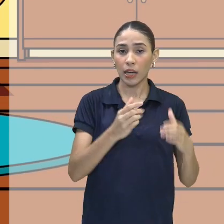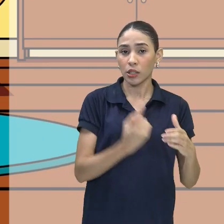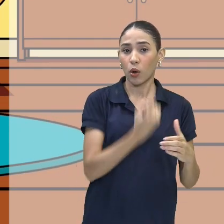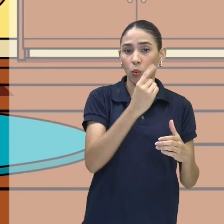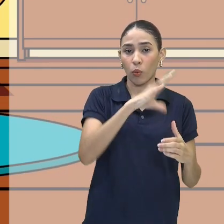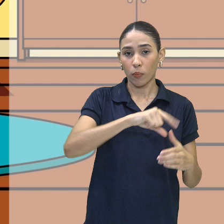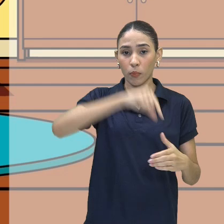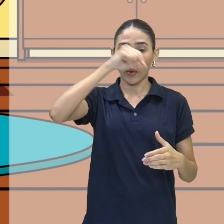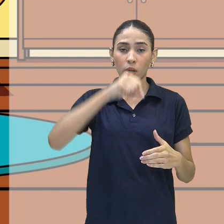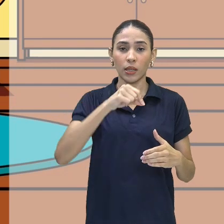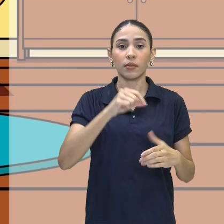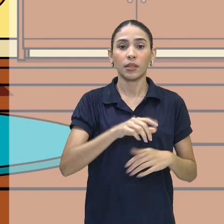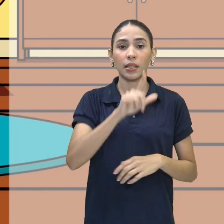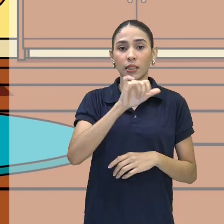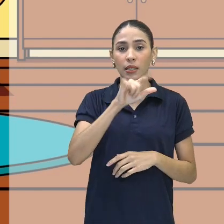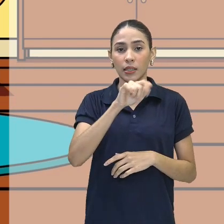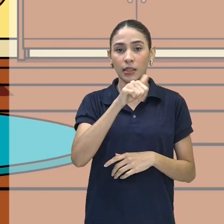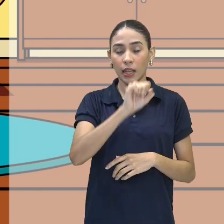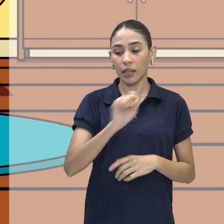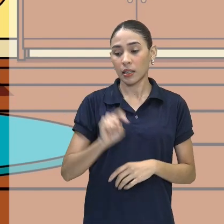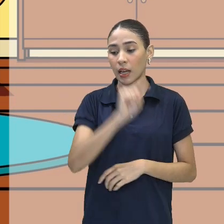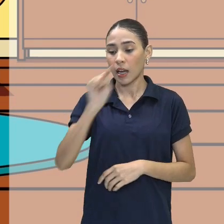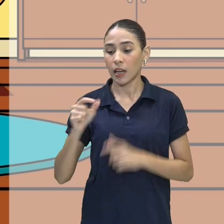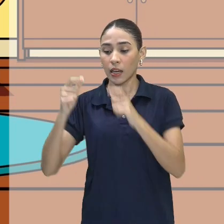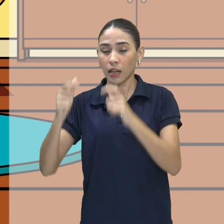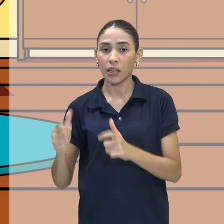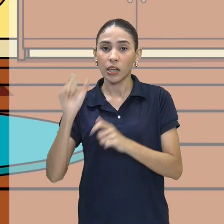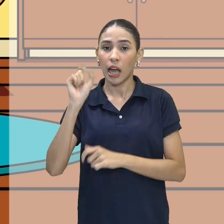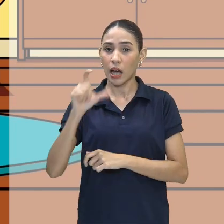bola lilás e na caixa 2 uma bola azul?